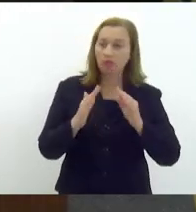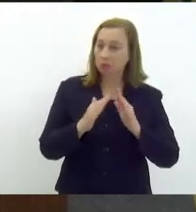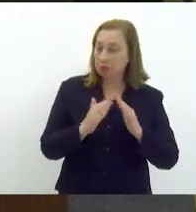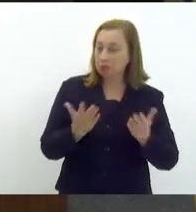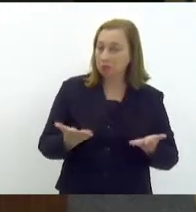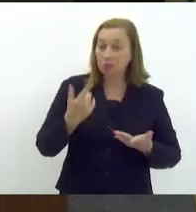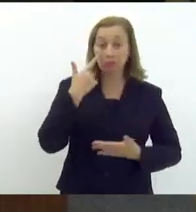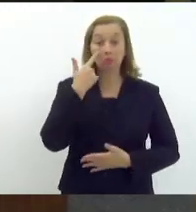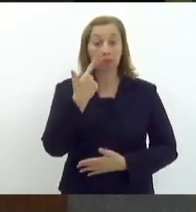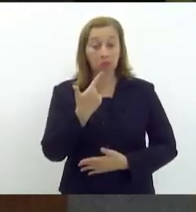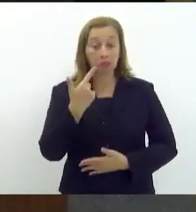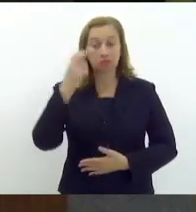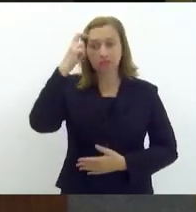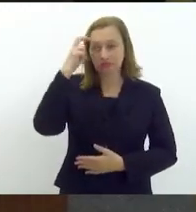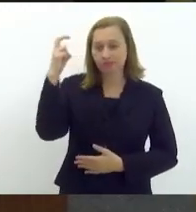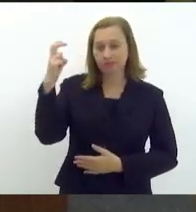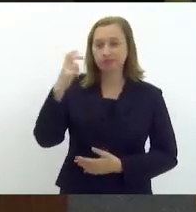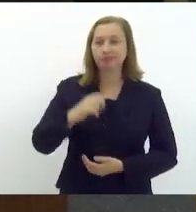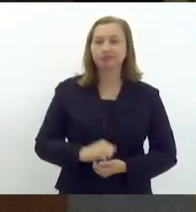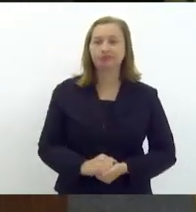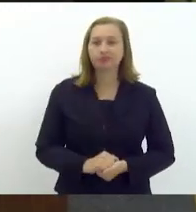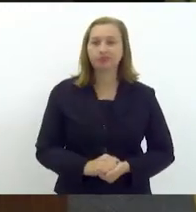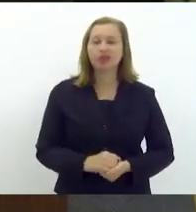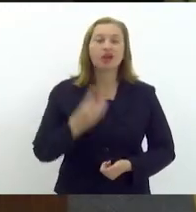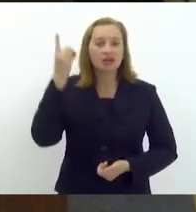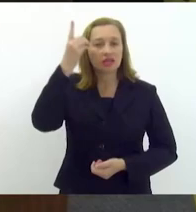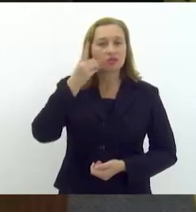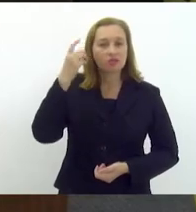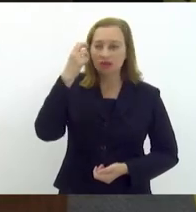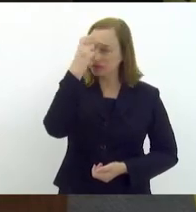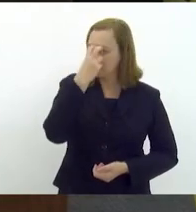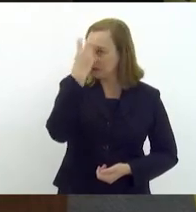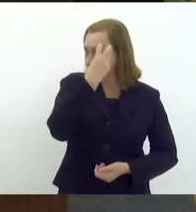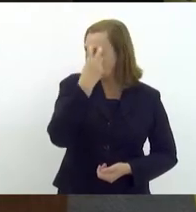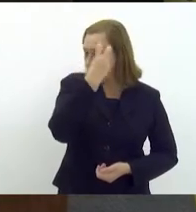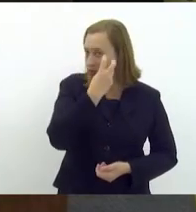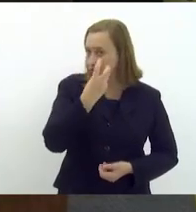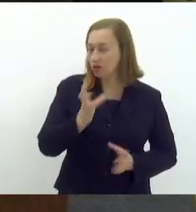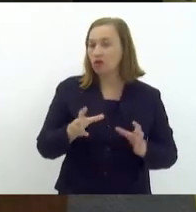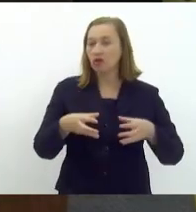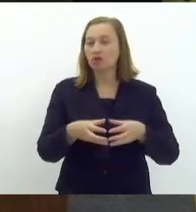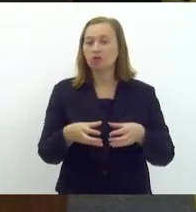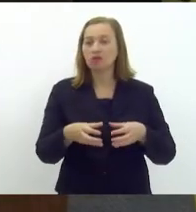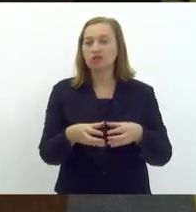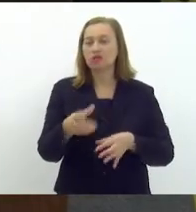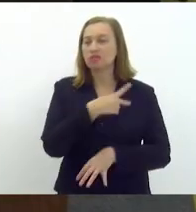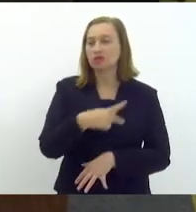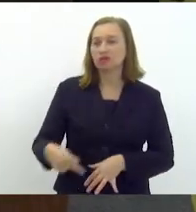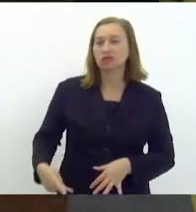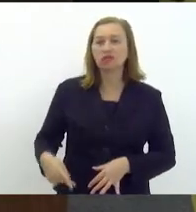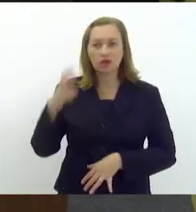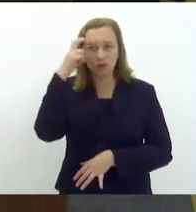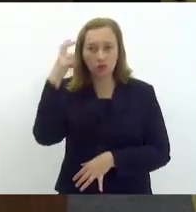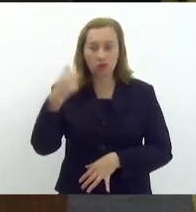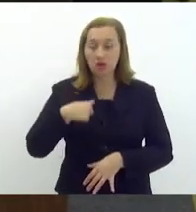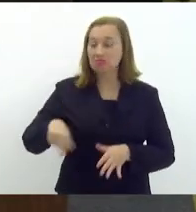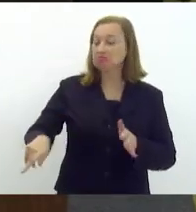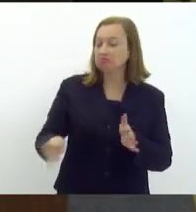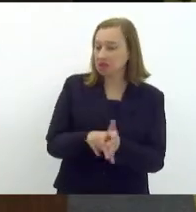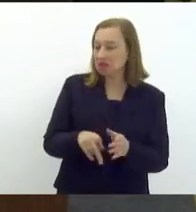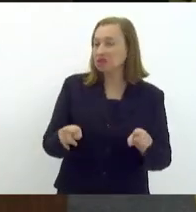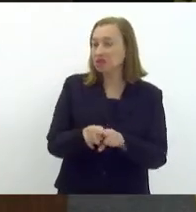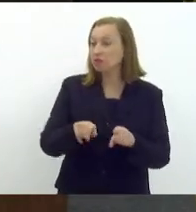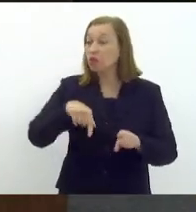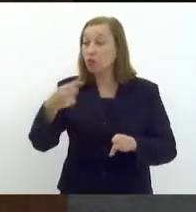vemos a cultura deputada Verônica presídio a comissão da cultura também faz parte com